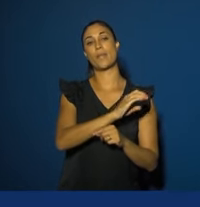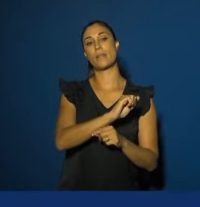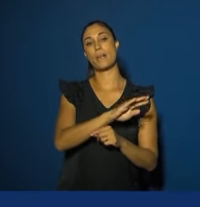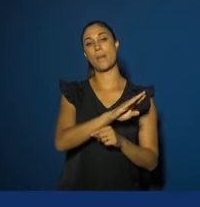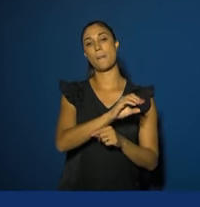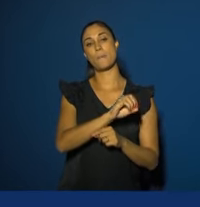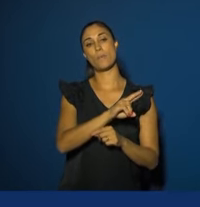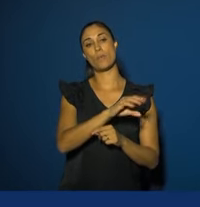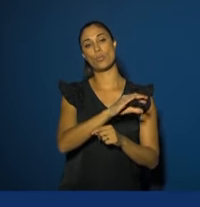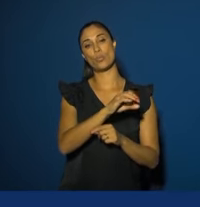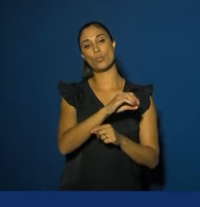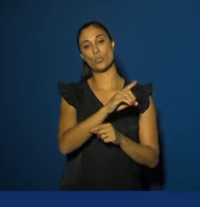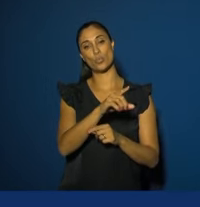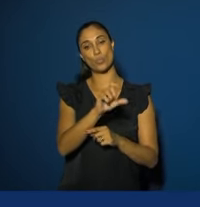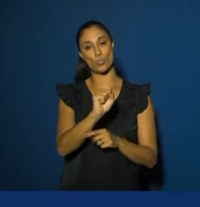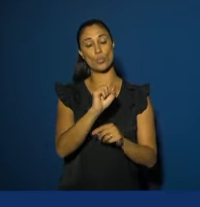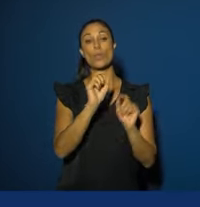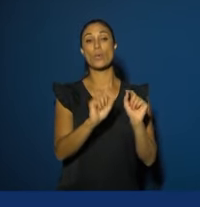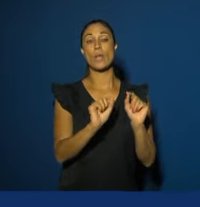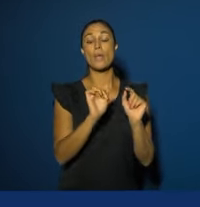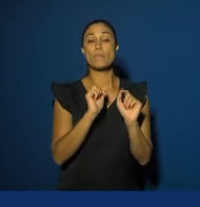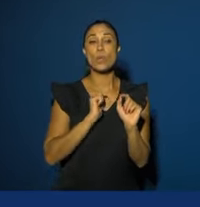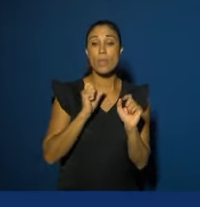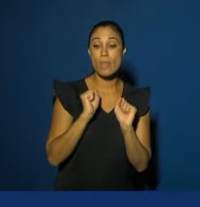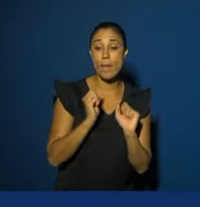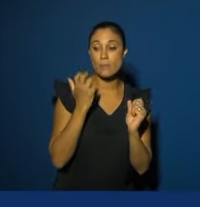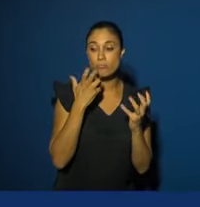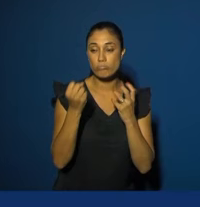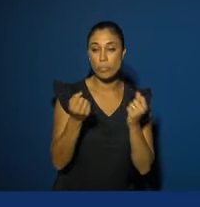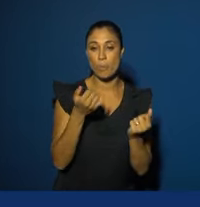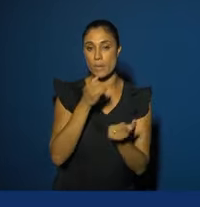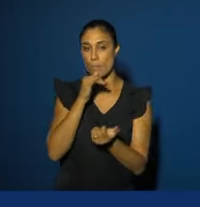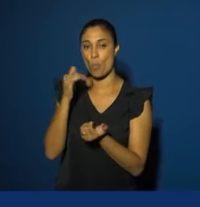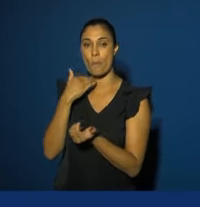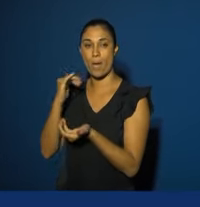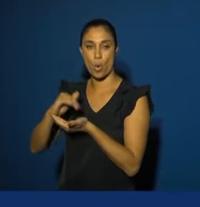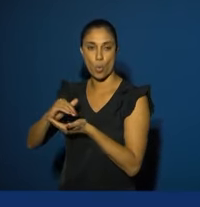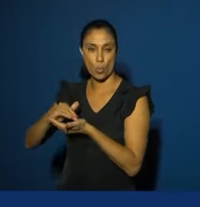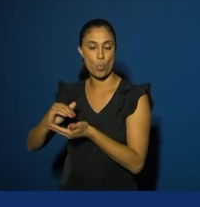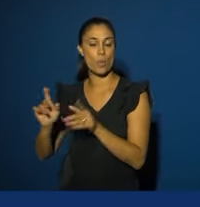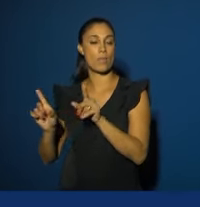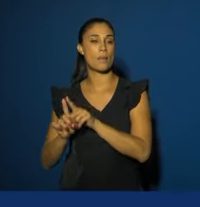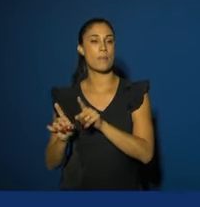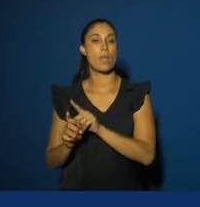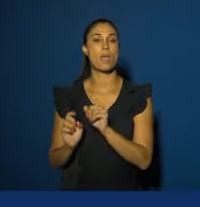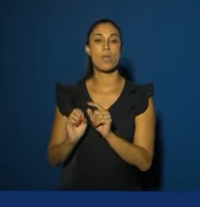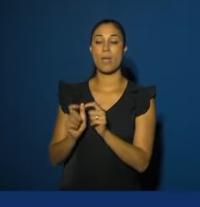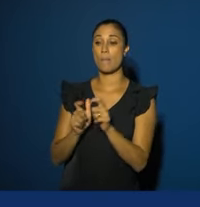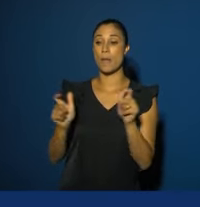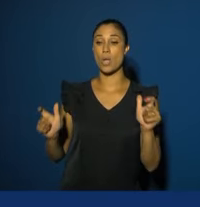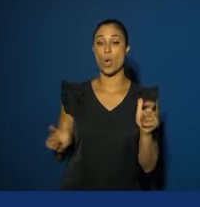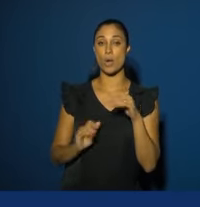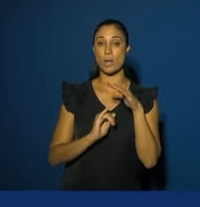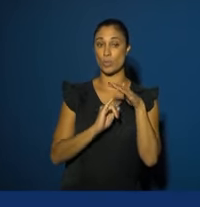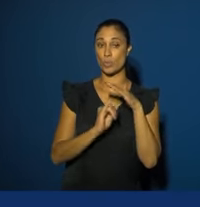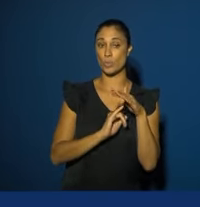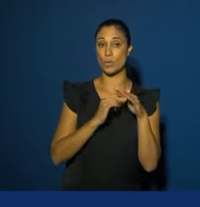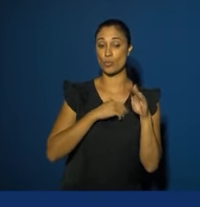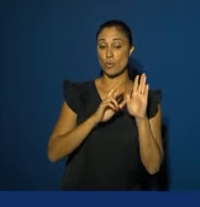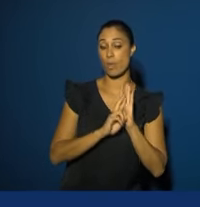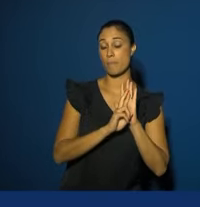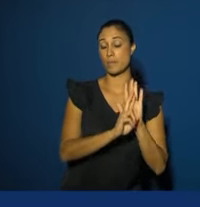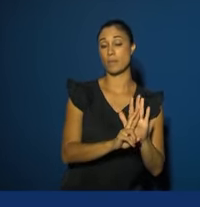editalício né que pudesse atrair então p o BNDS como ah a maior entidade